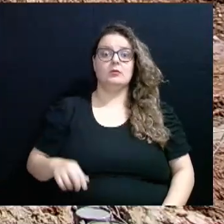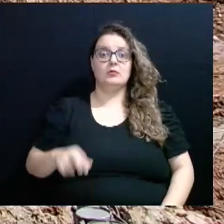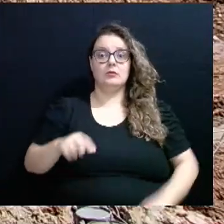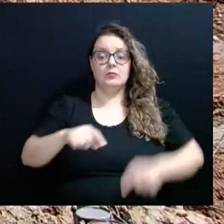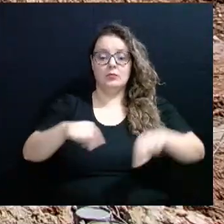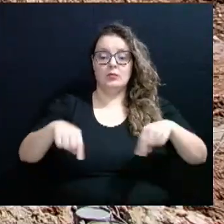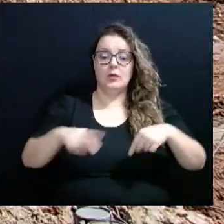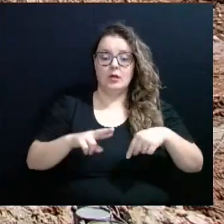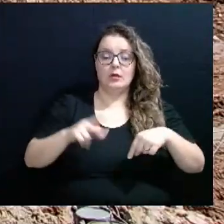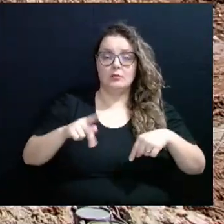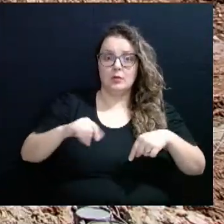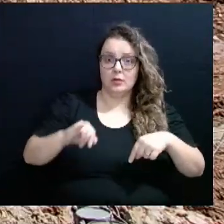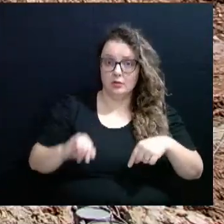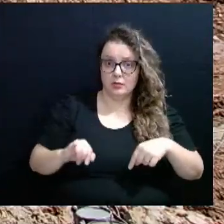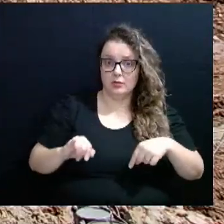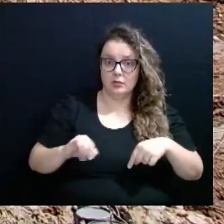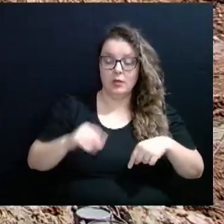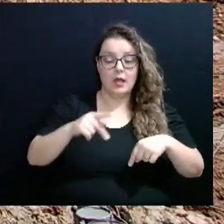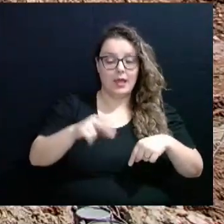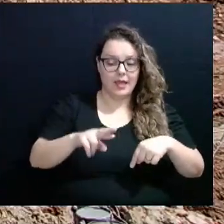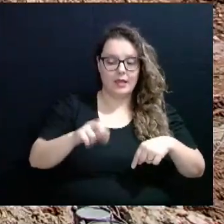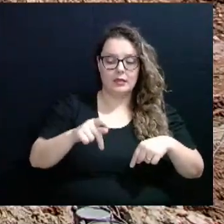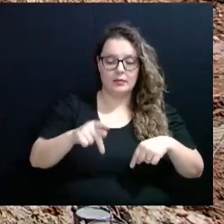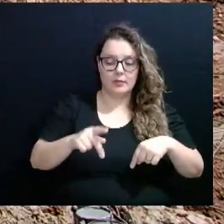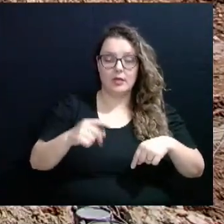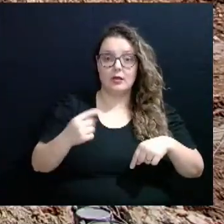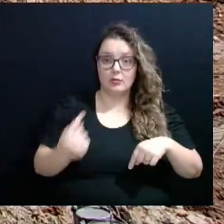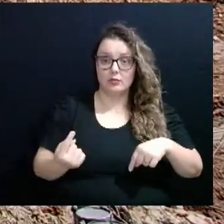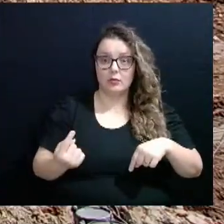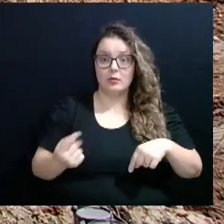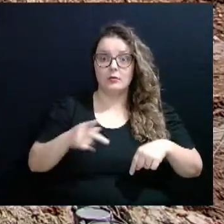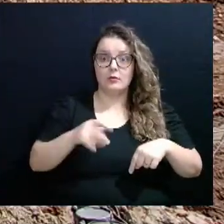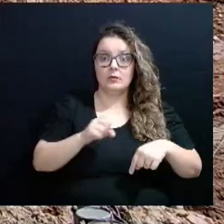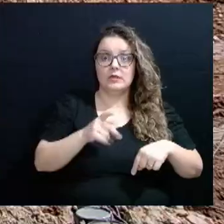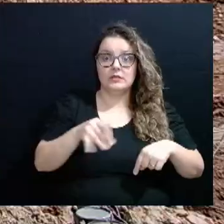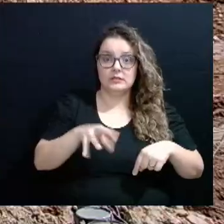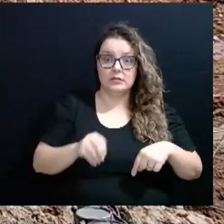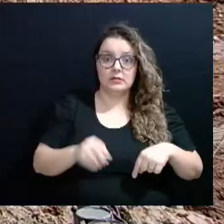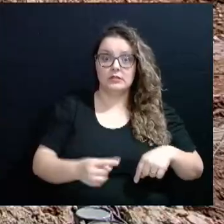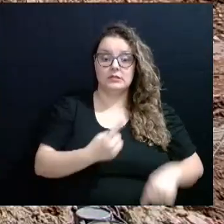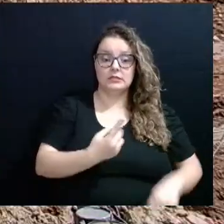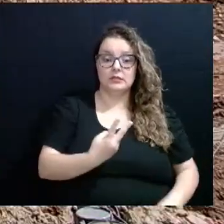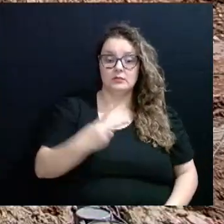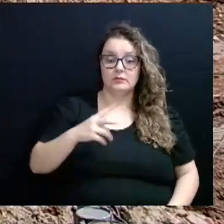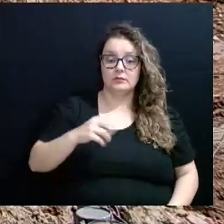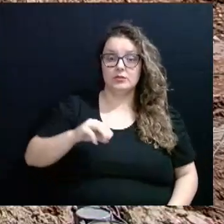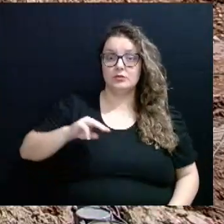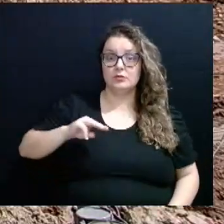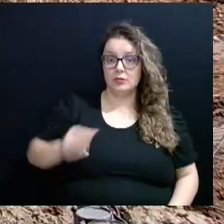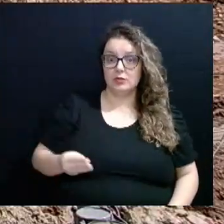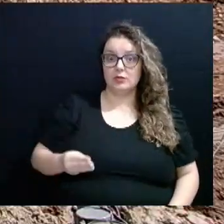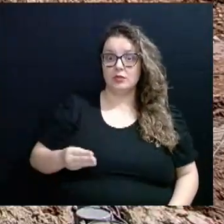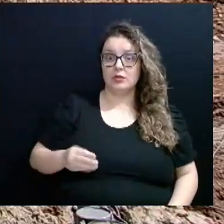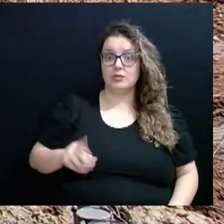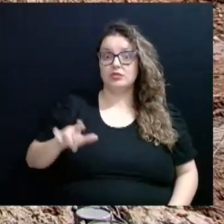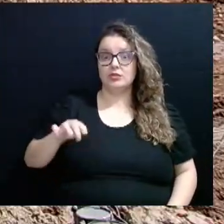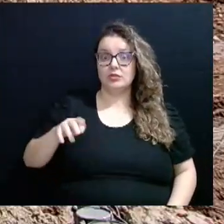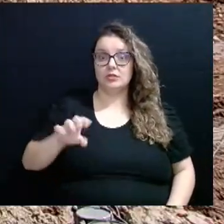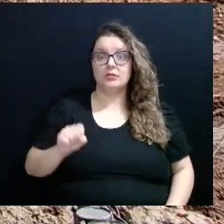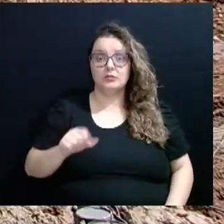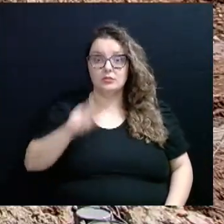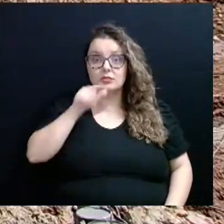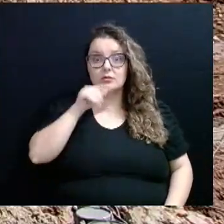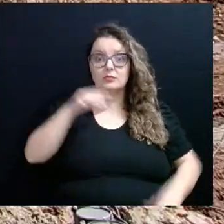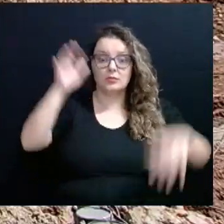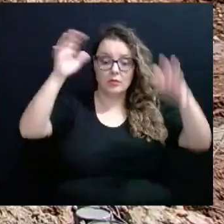popularmente como Piscinão, terá capacidade para 120 milhões de litros de água. Durante as cheias, ele vai receber o excesso